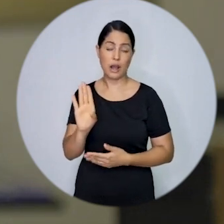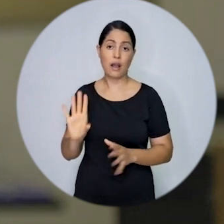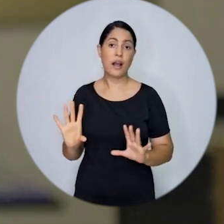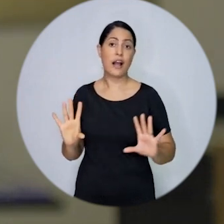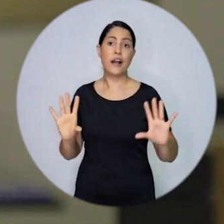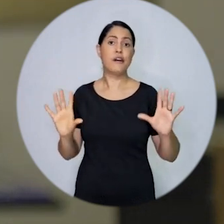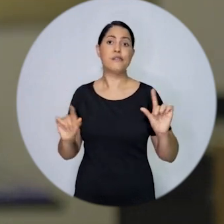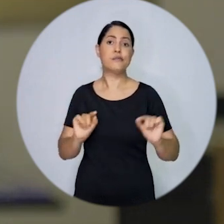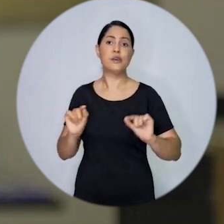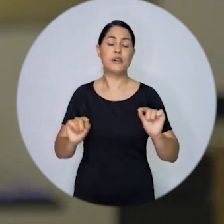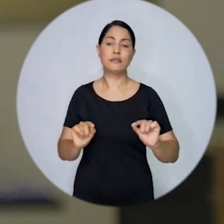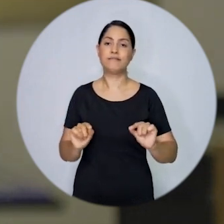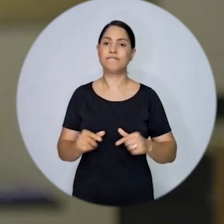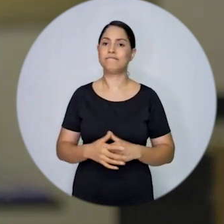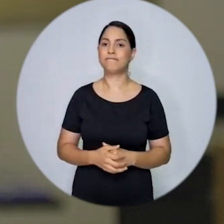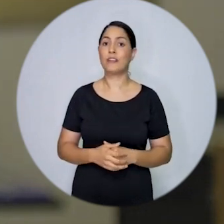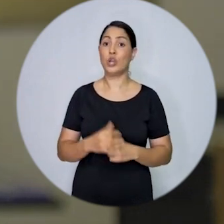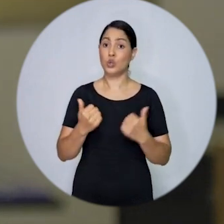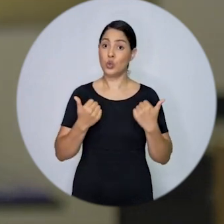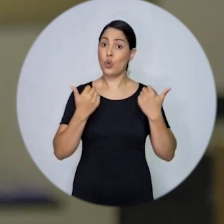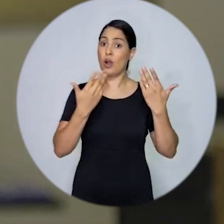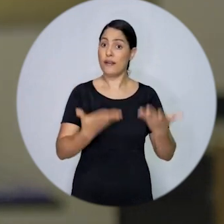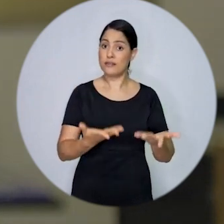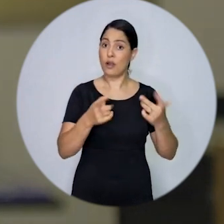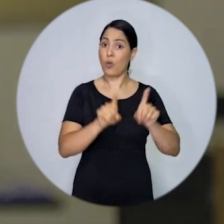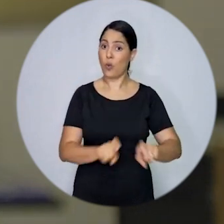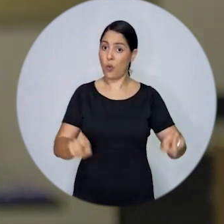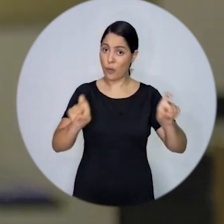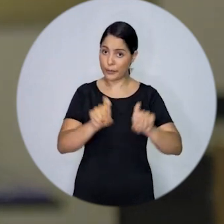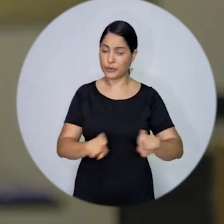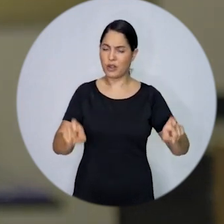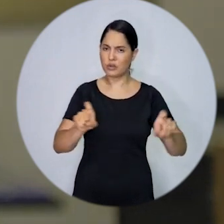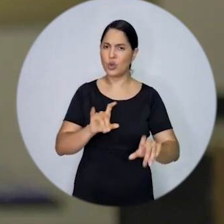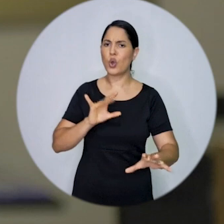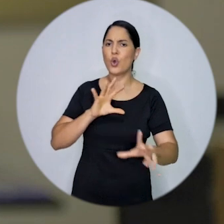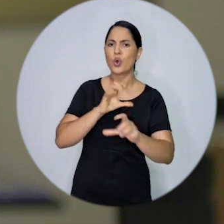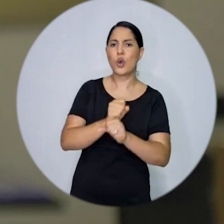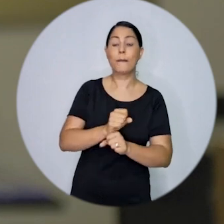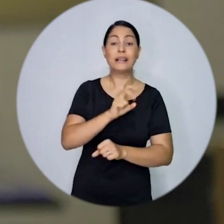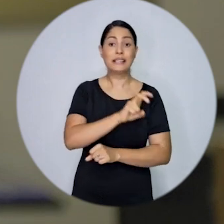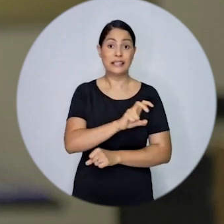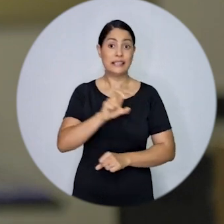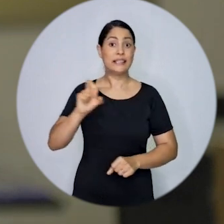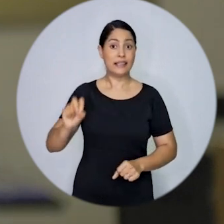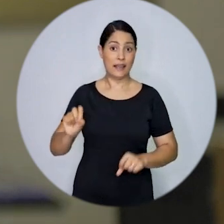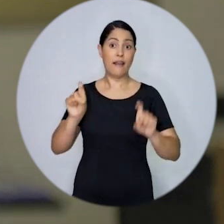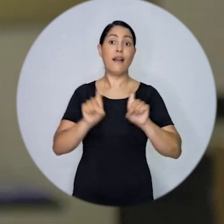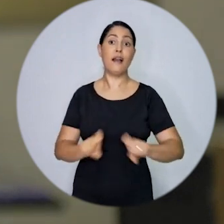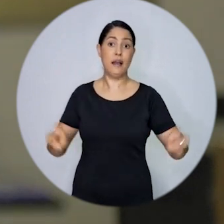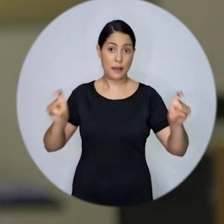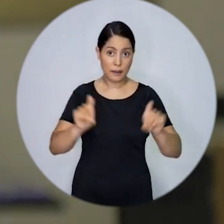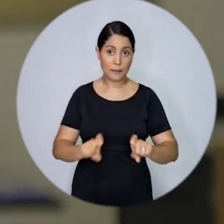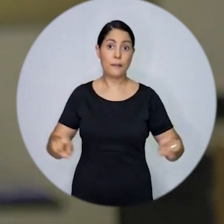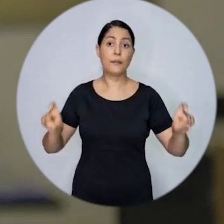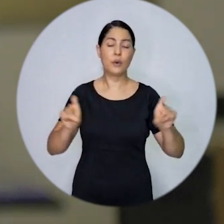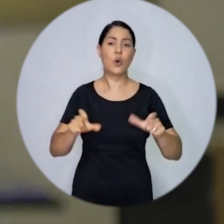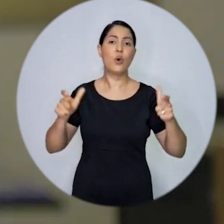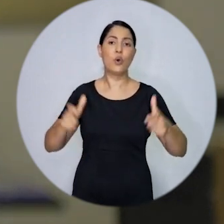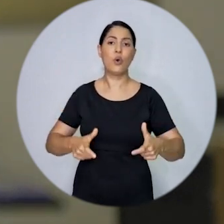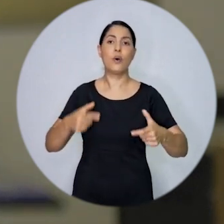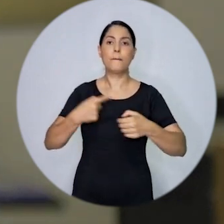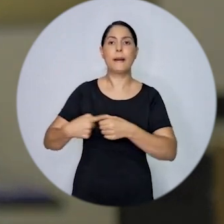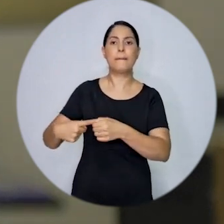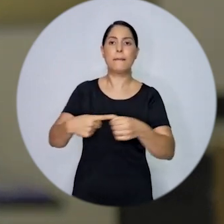Brasil realizou a entrega do segundo lote de doação de computadores. Ao todo, 500 unidades serão distribuídas